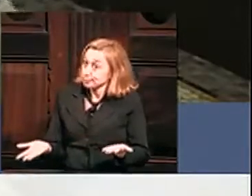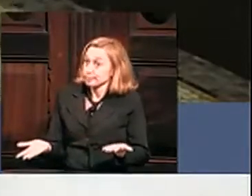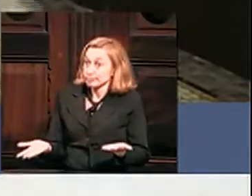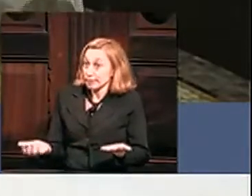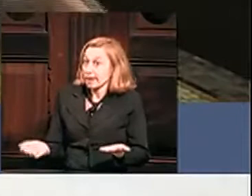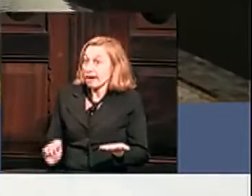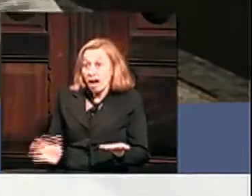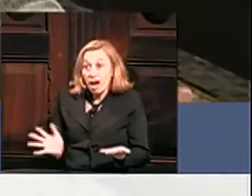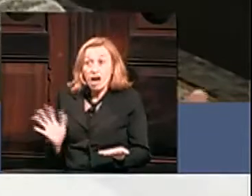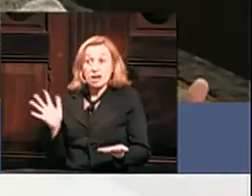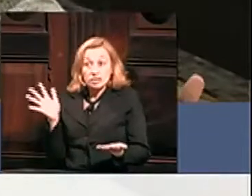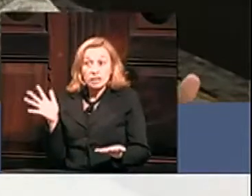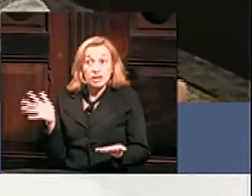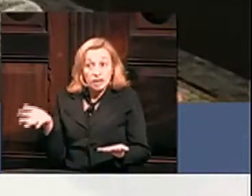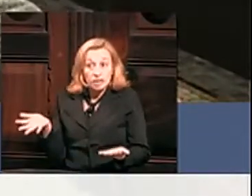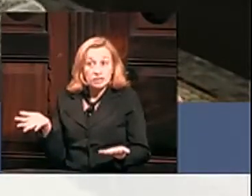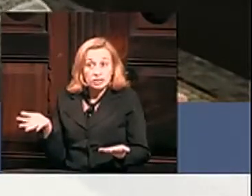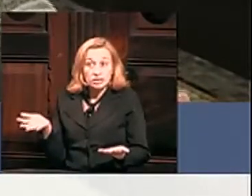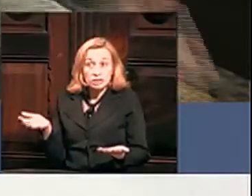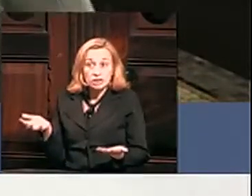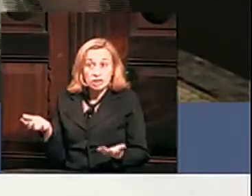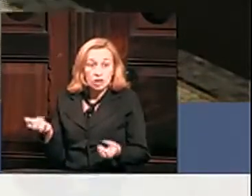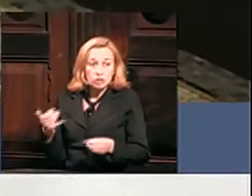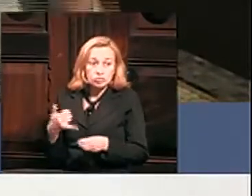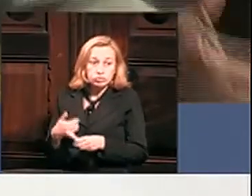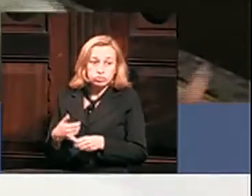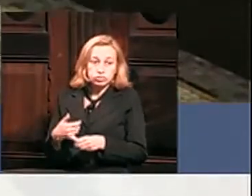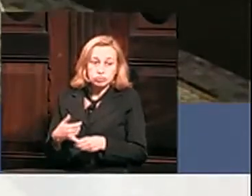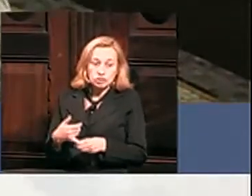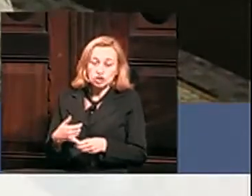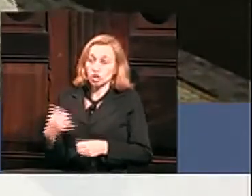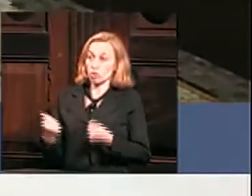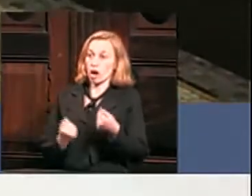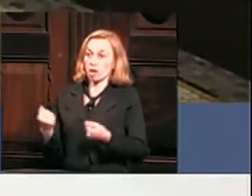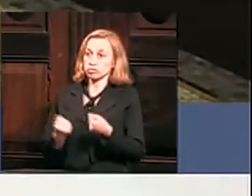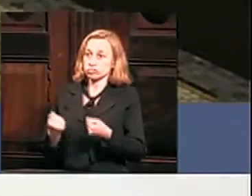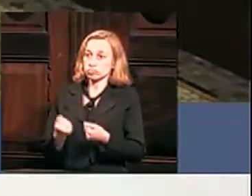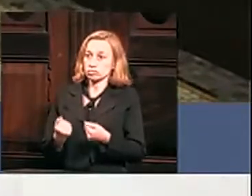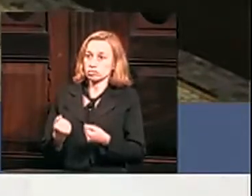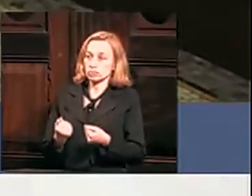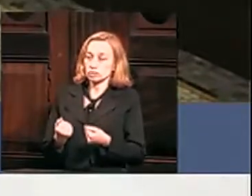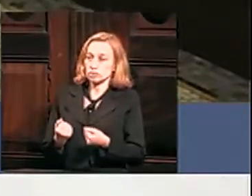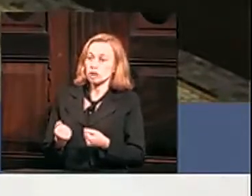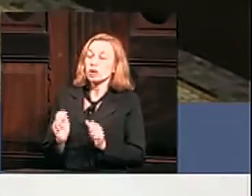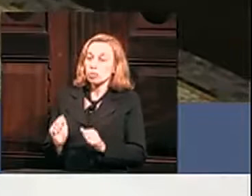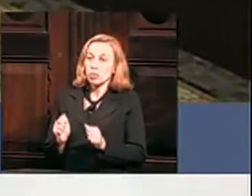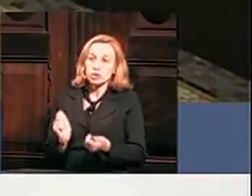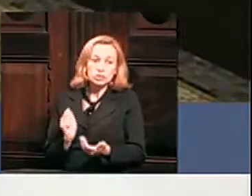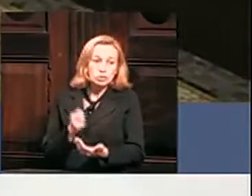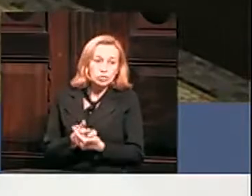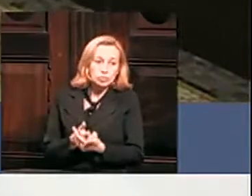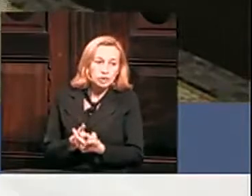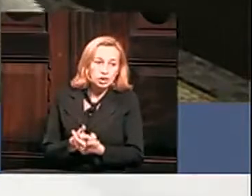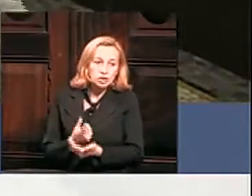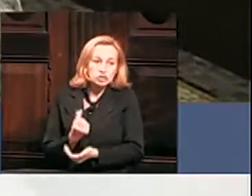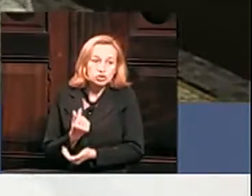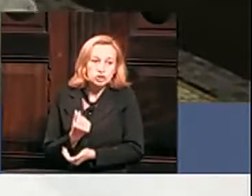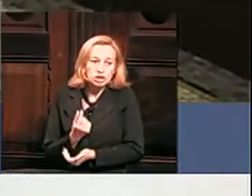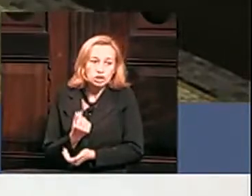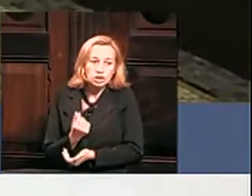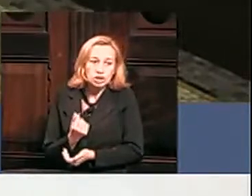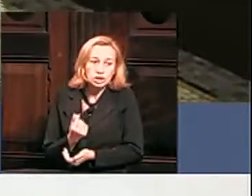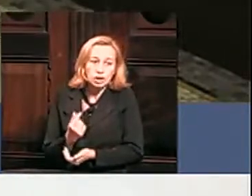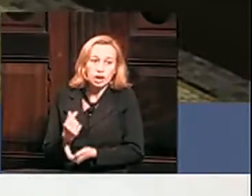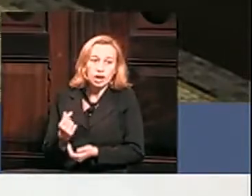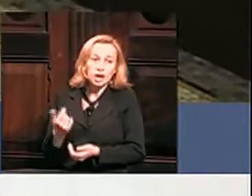preço. Você enche o tanque de combustível, de gasolina no seu carro, você pode comprar com dinheiro um perfume francês,